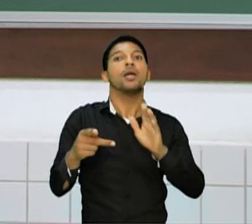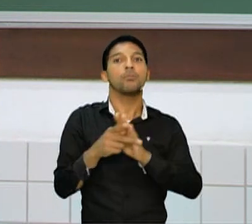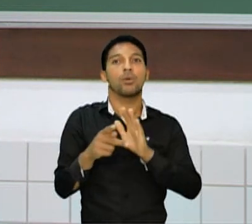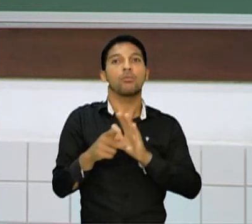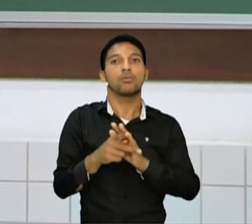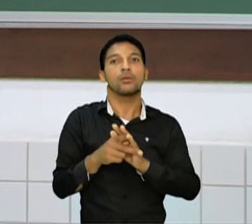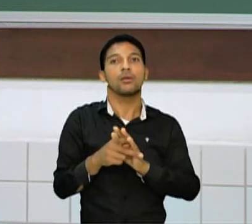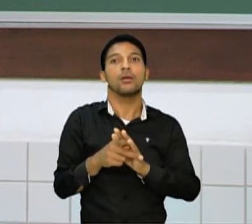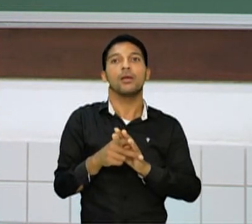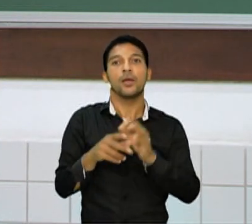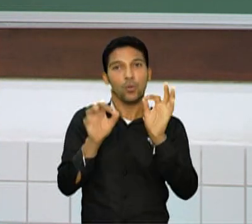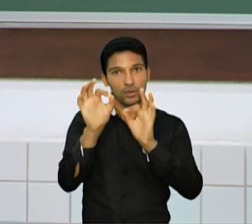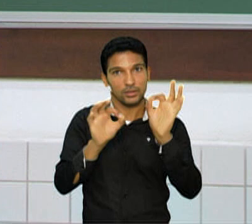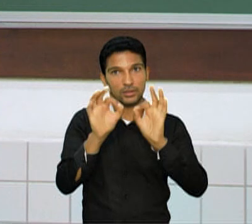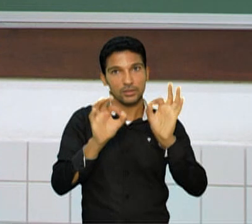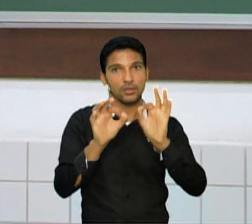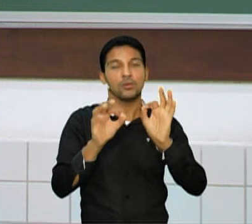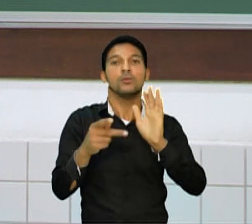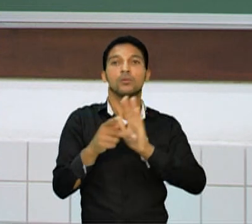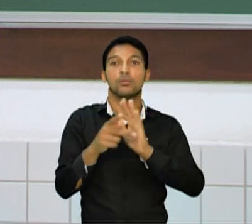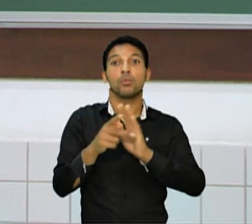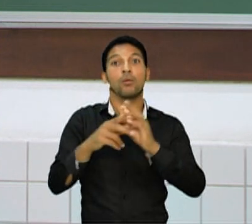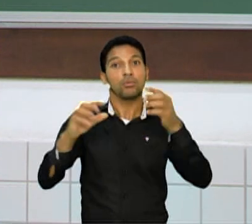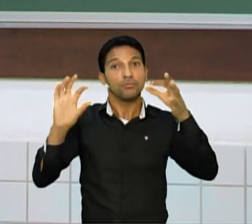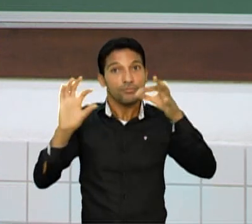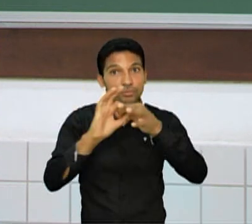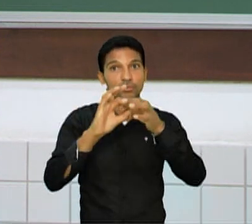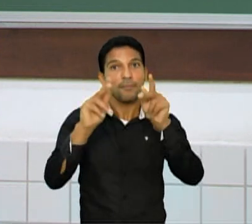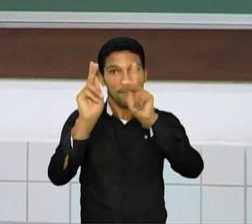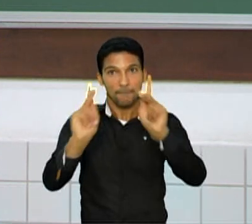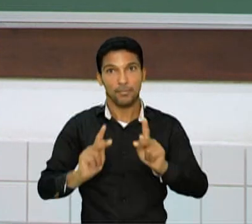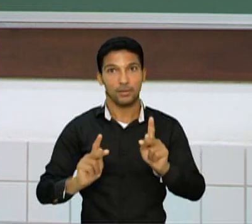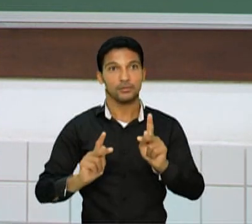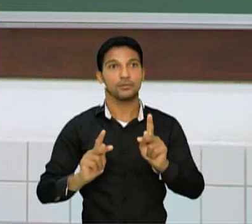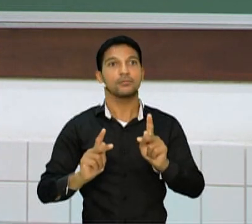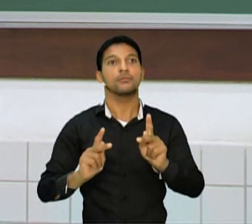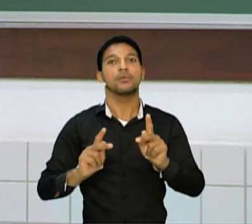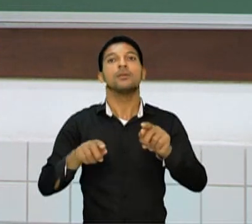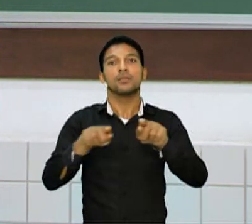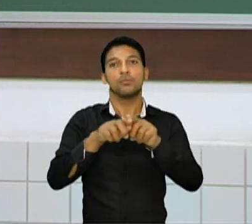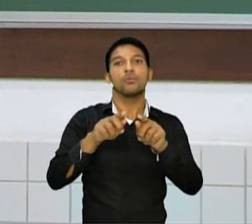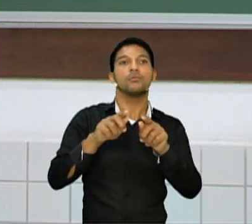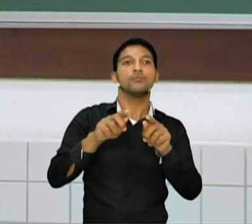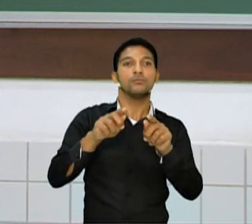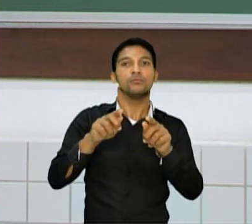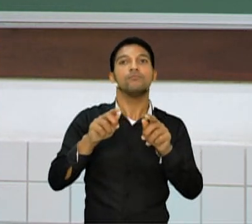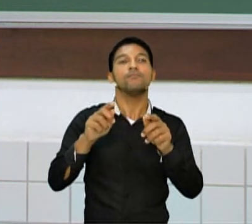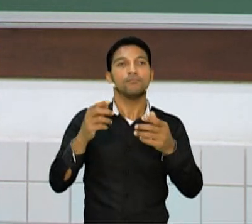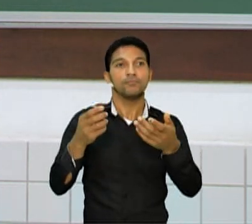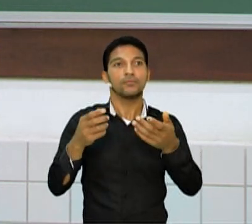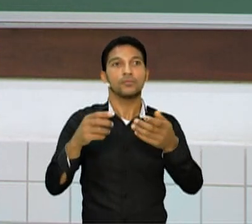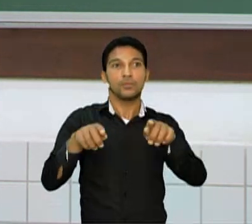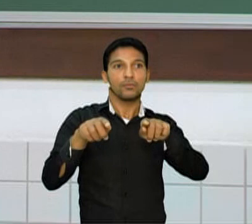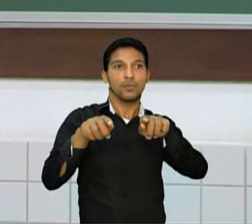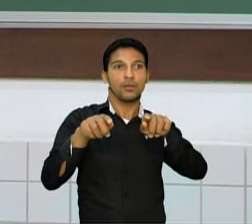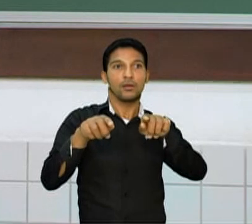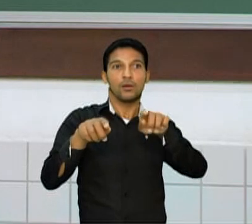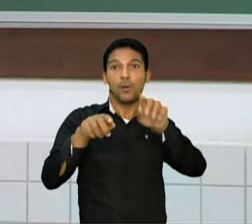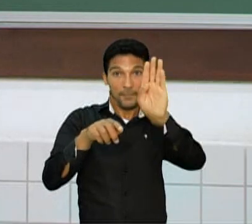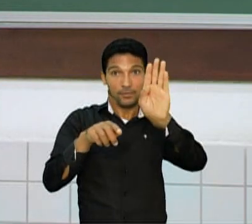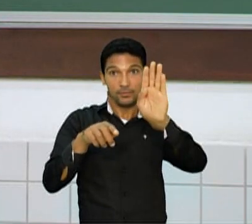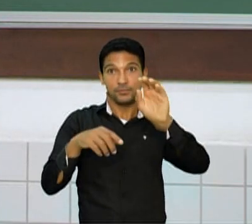e depois foi se dividindo em novas organizações, ampliando o seu ramo de atividade. O Banco Mundial é